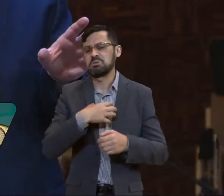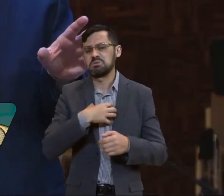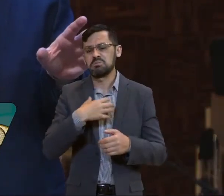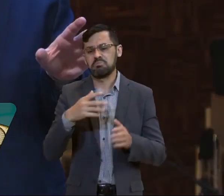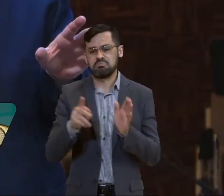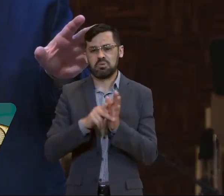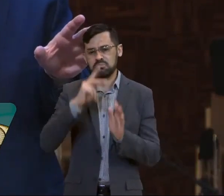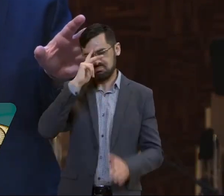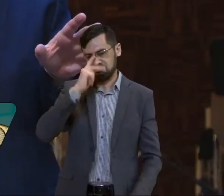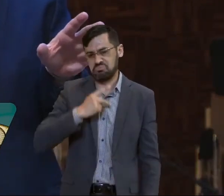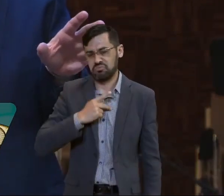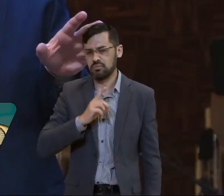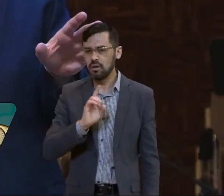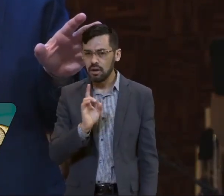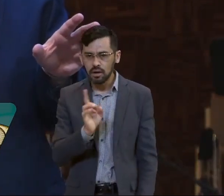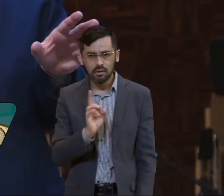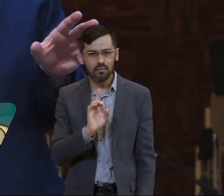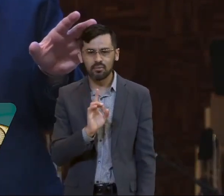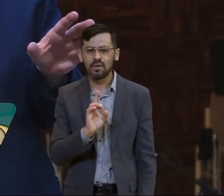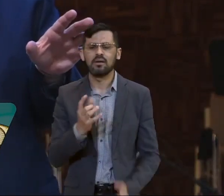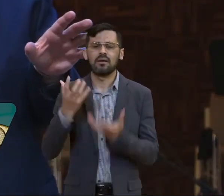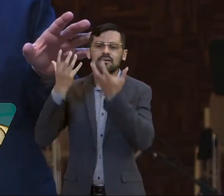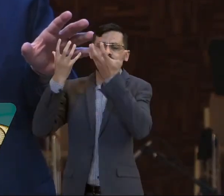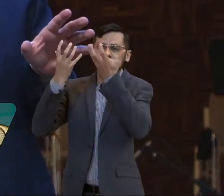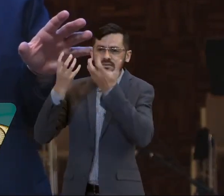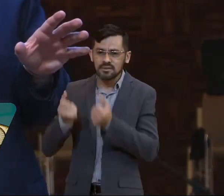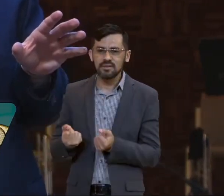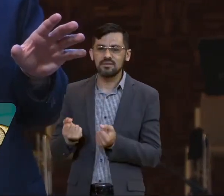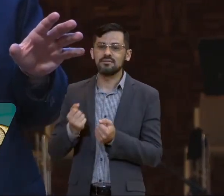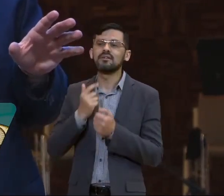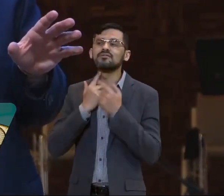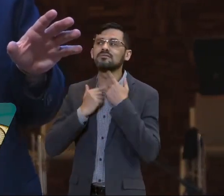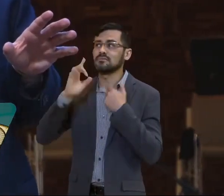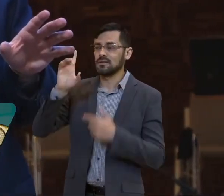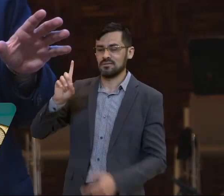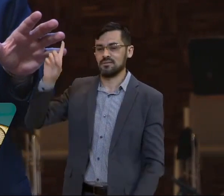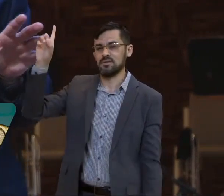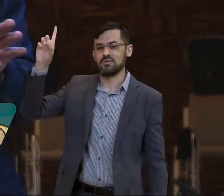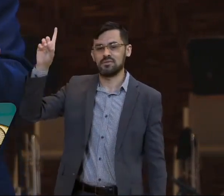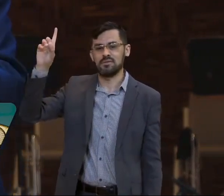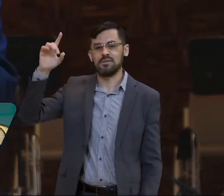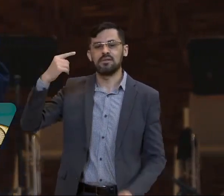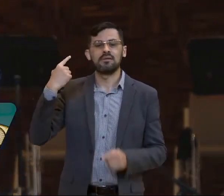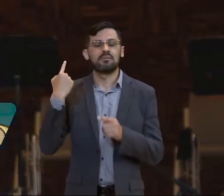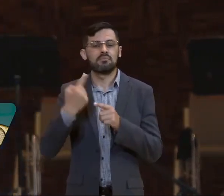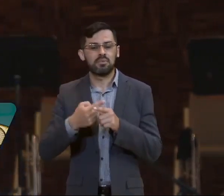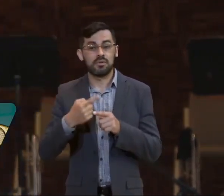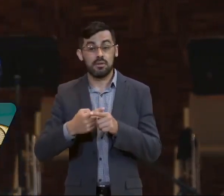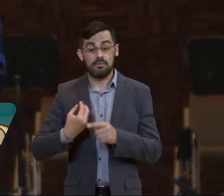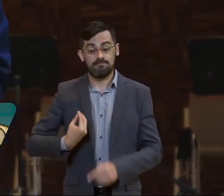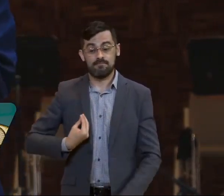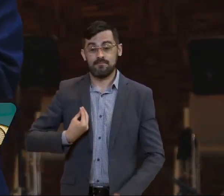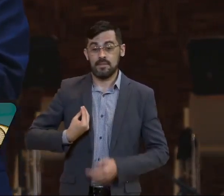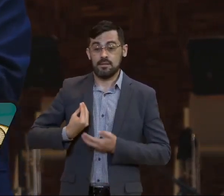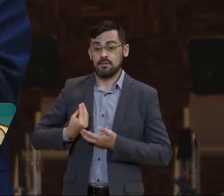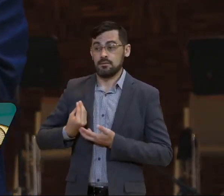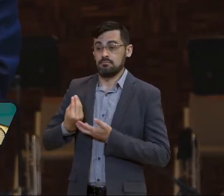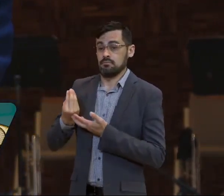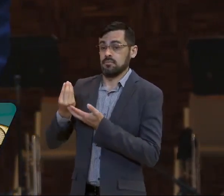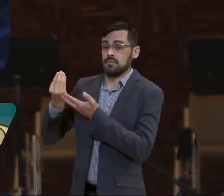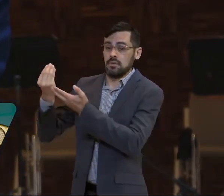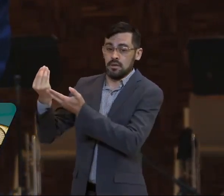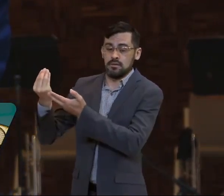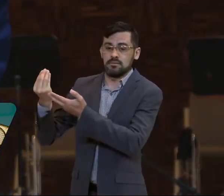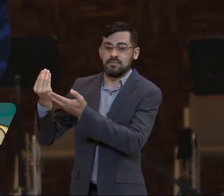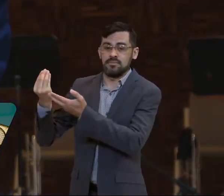jeito. Faz do jeito de Jesus. Porque entrega,